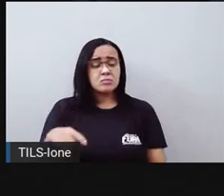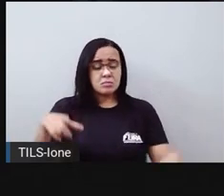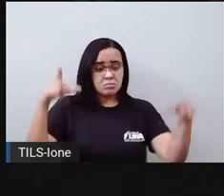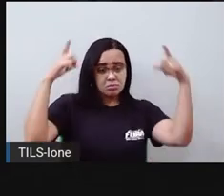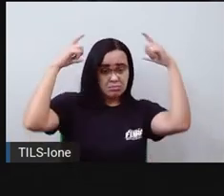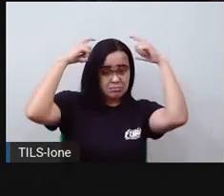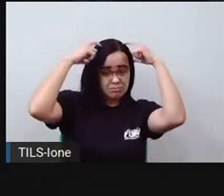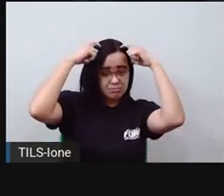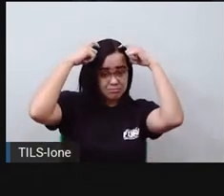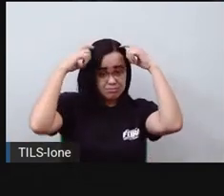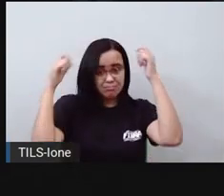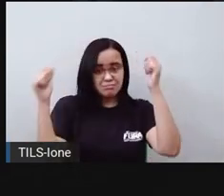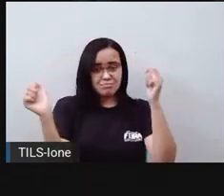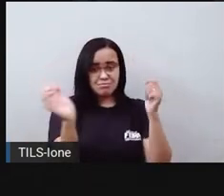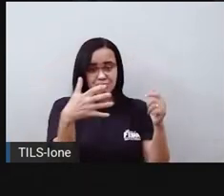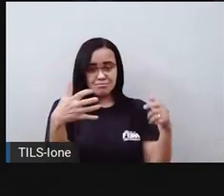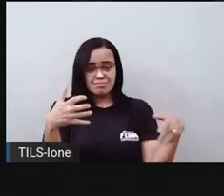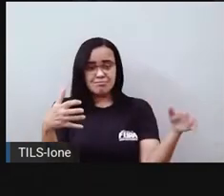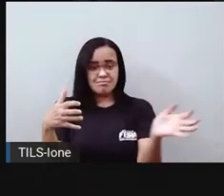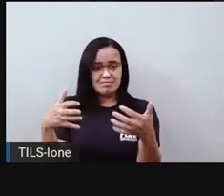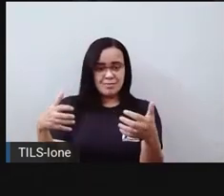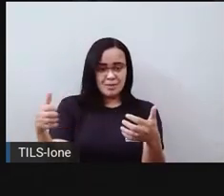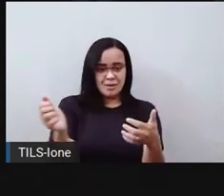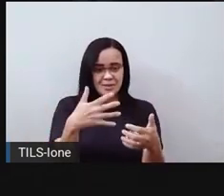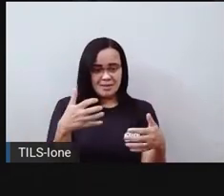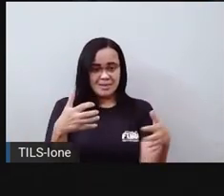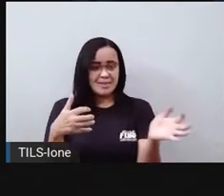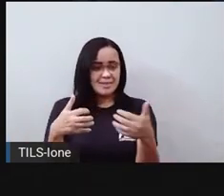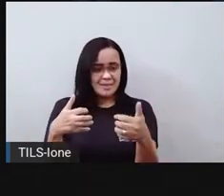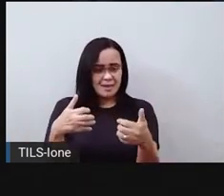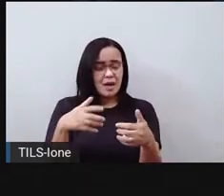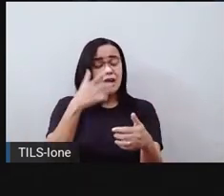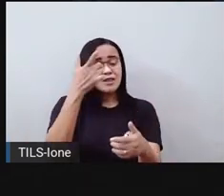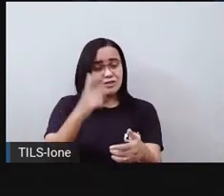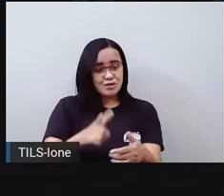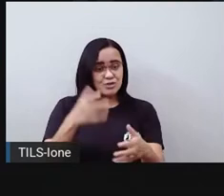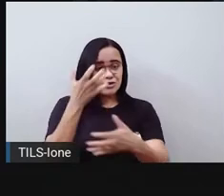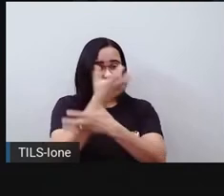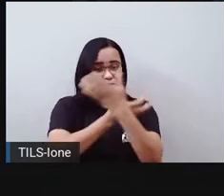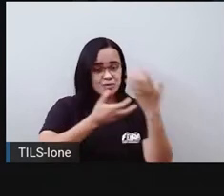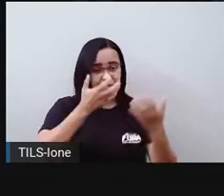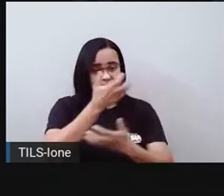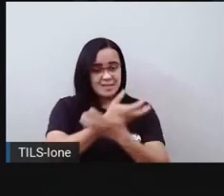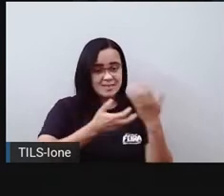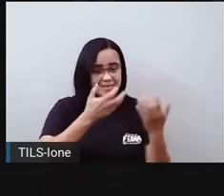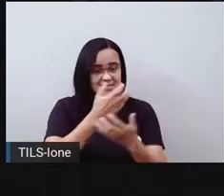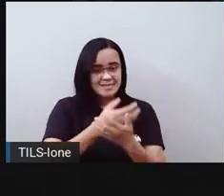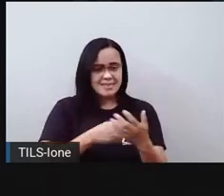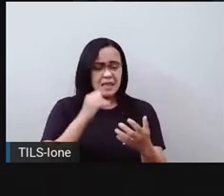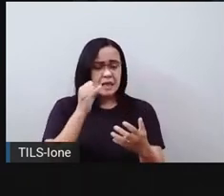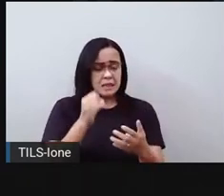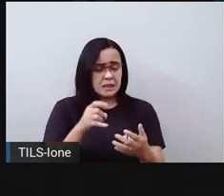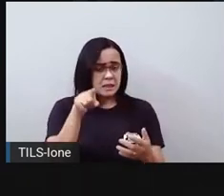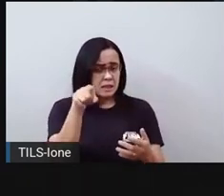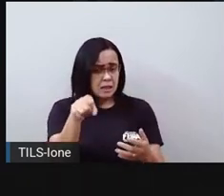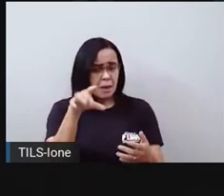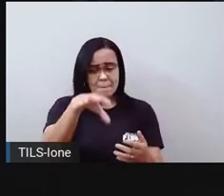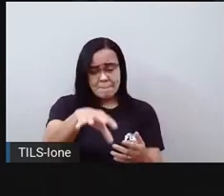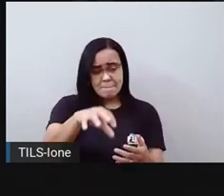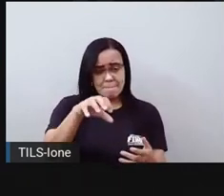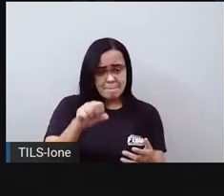aí. Vamos cantar para ele para perguntar se foi ele que pegou esse biscoito no pote de biscoito. Vamos